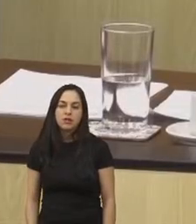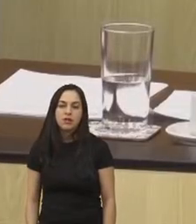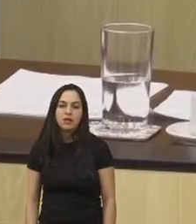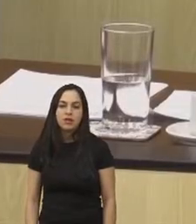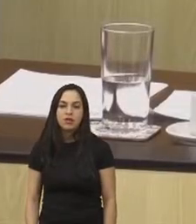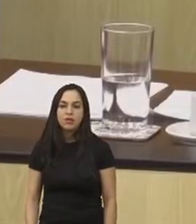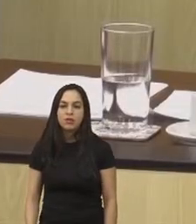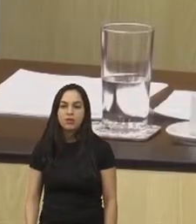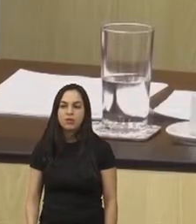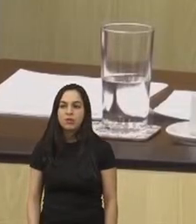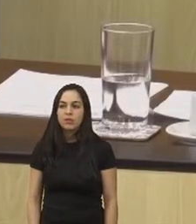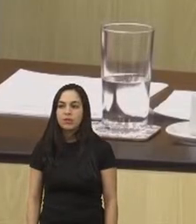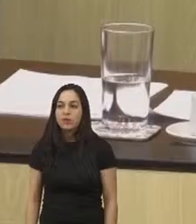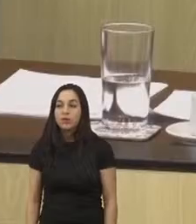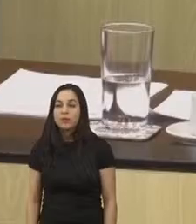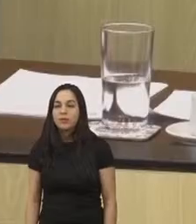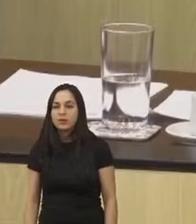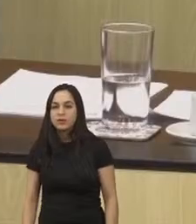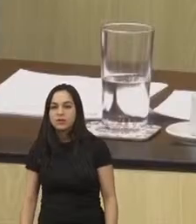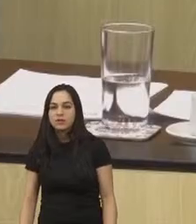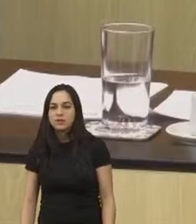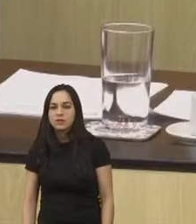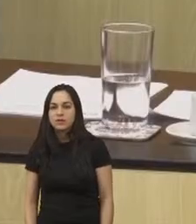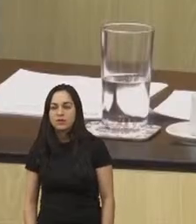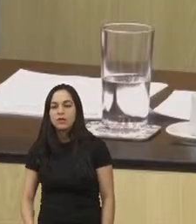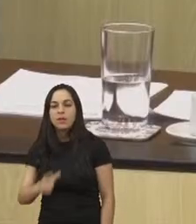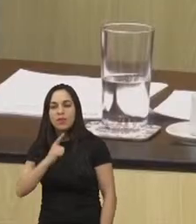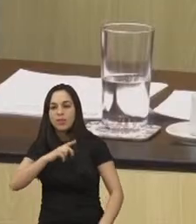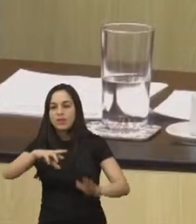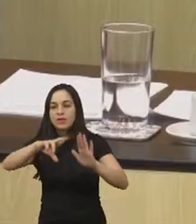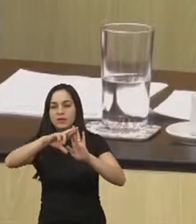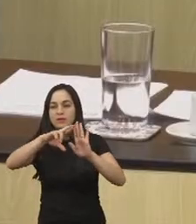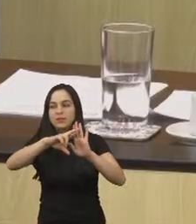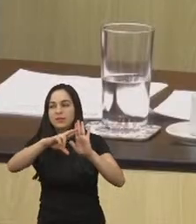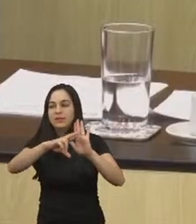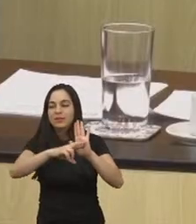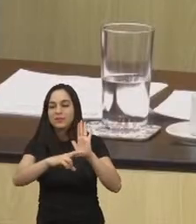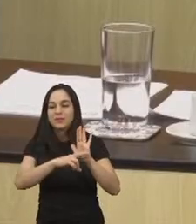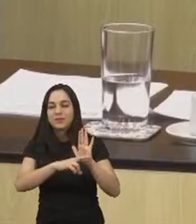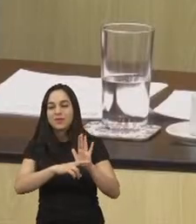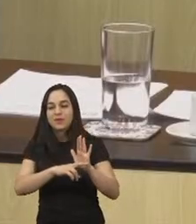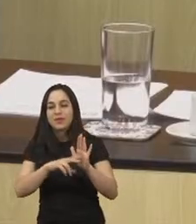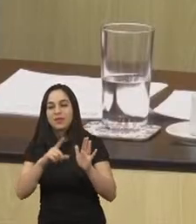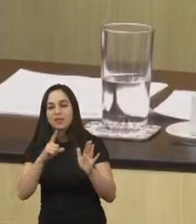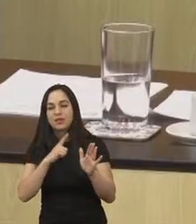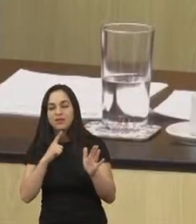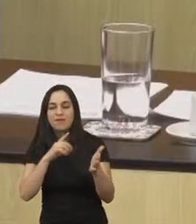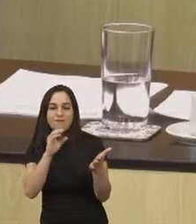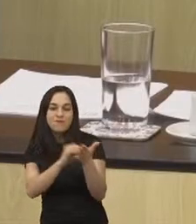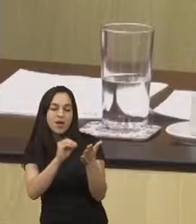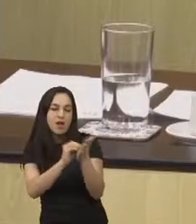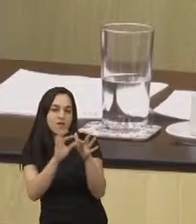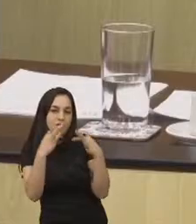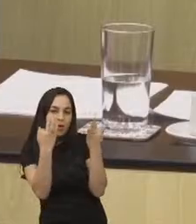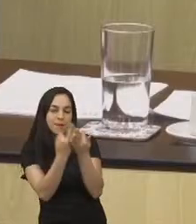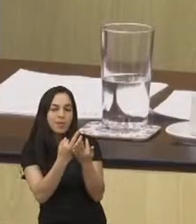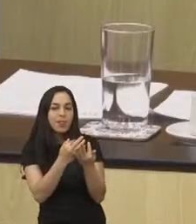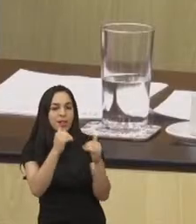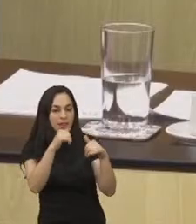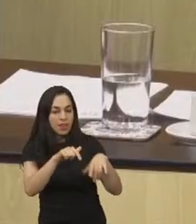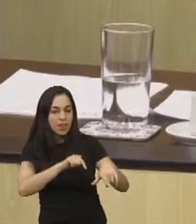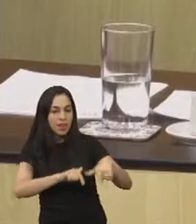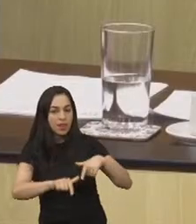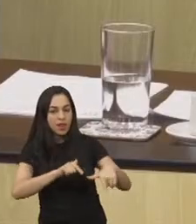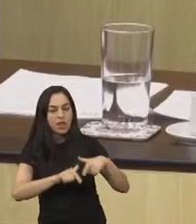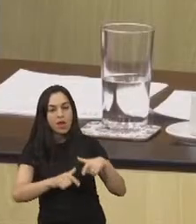formal de controle prévio à nomeação, como a exigência de declaração de ausência de parentesco ou a realização